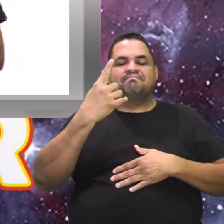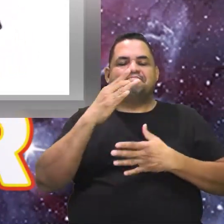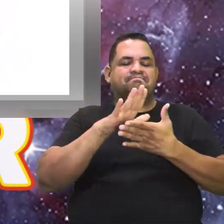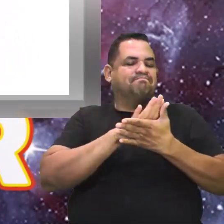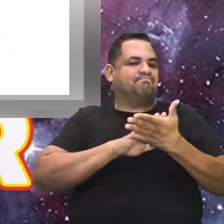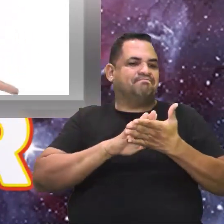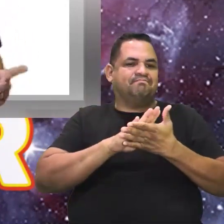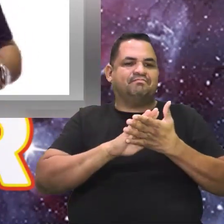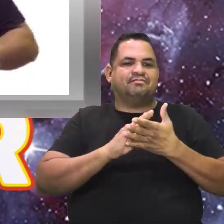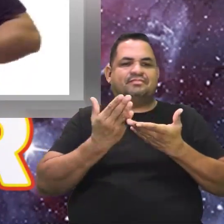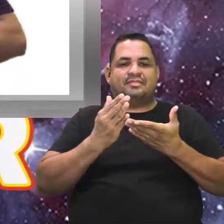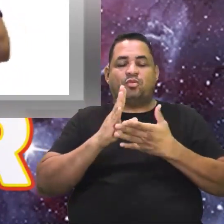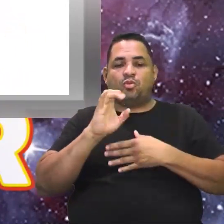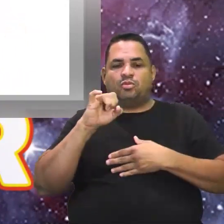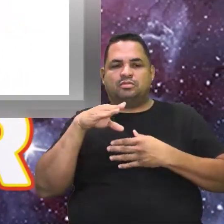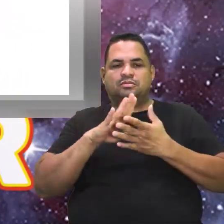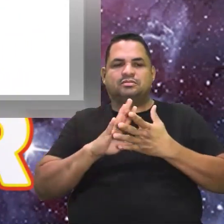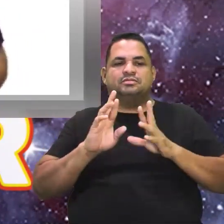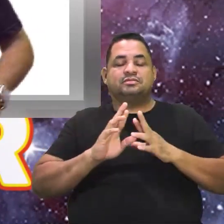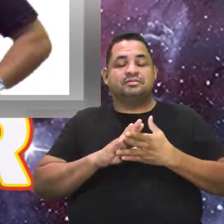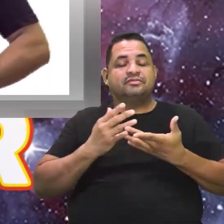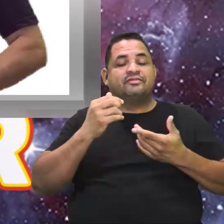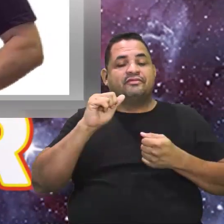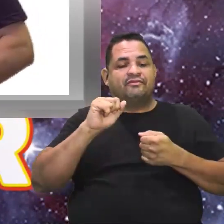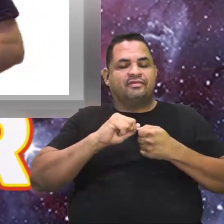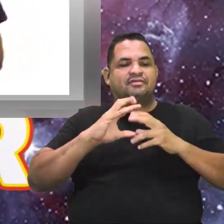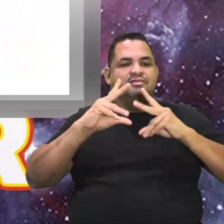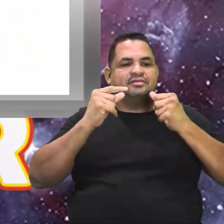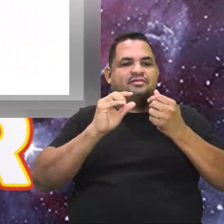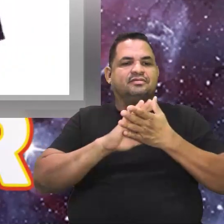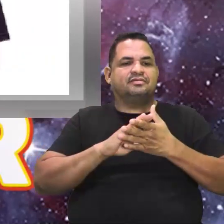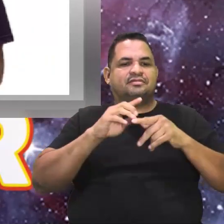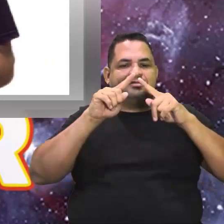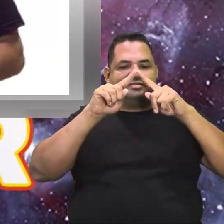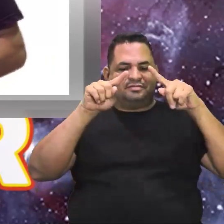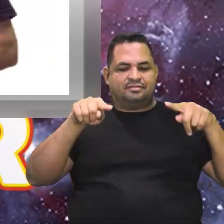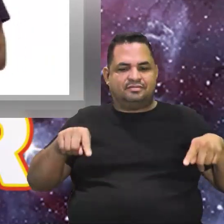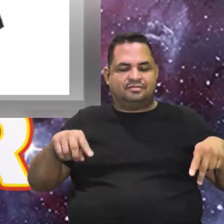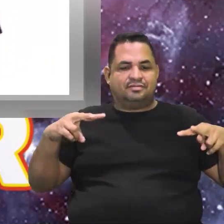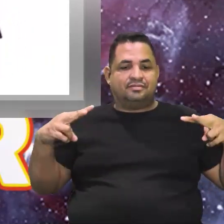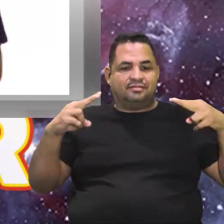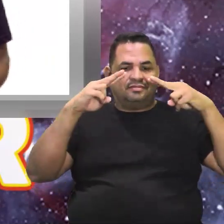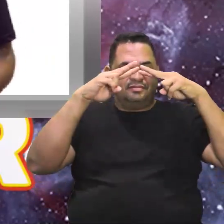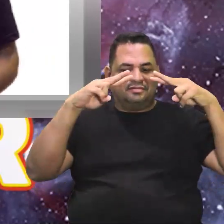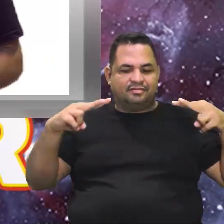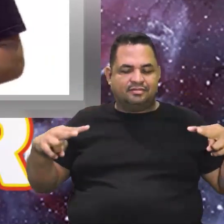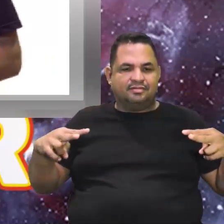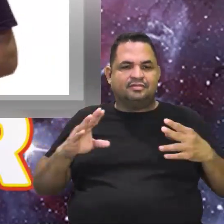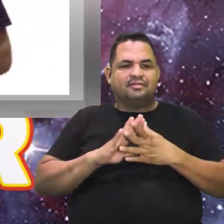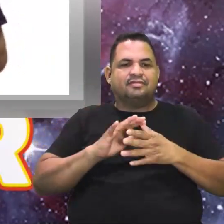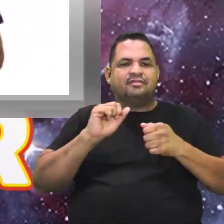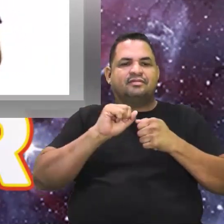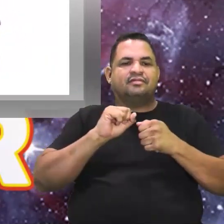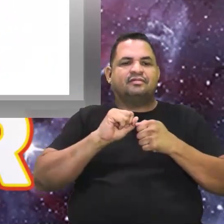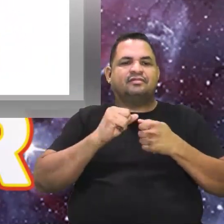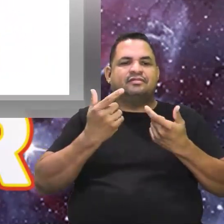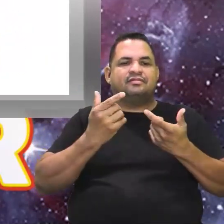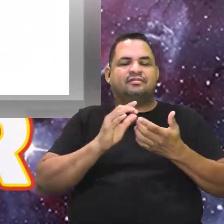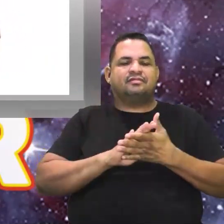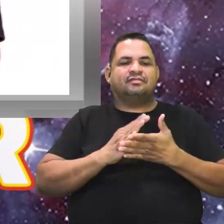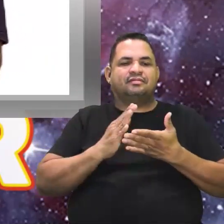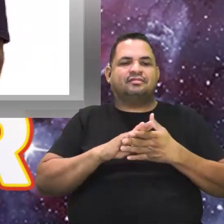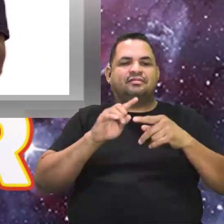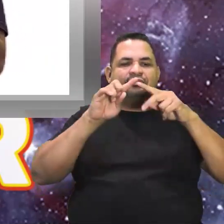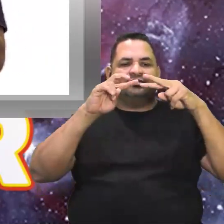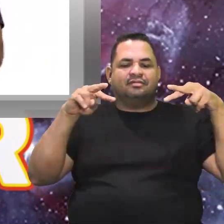nada mais. Já no cone faço tudo direito. A pirâmide fica do mesmo jeito. Agora a área